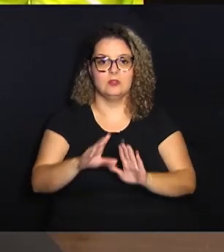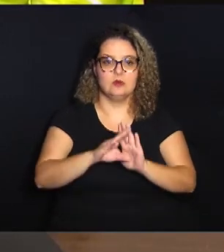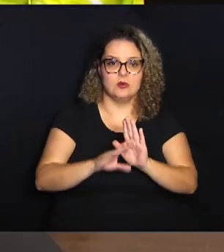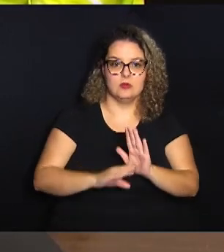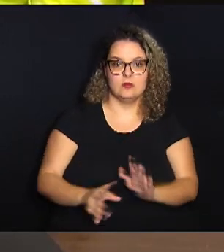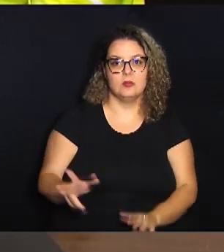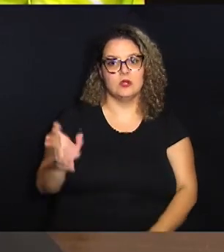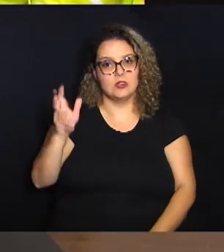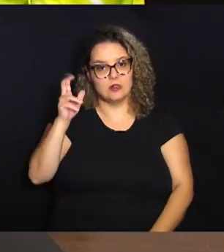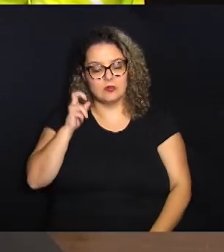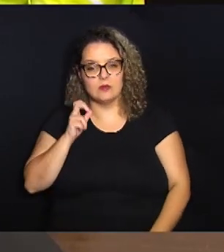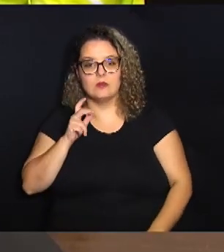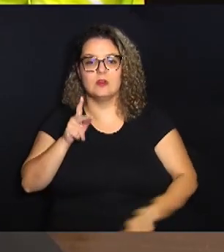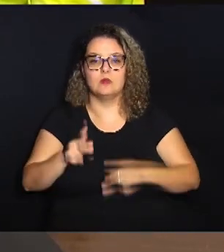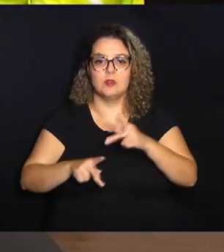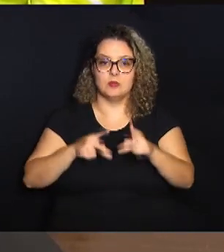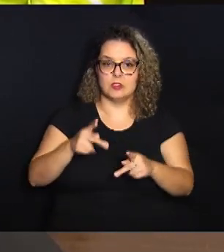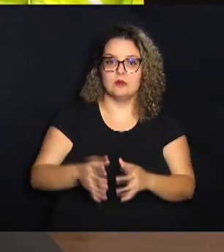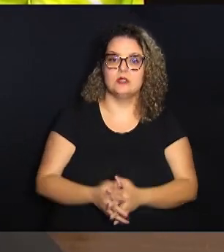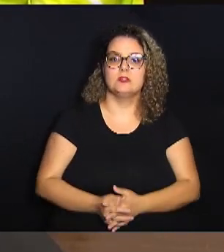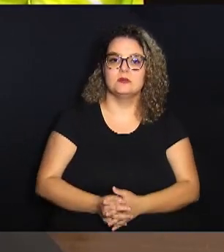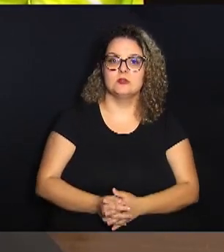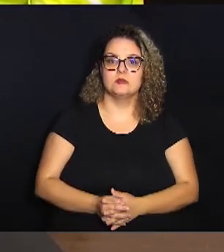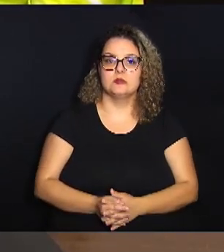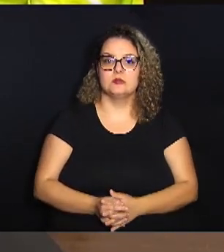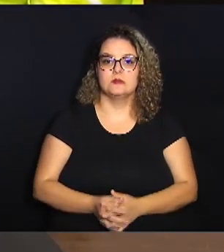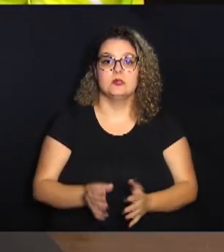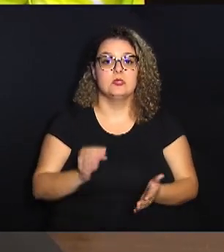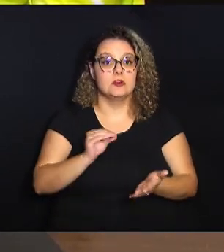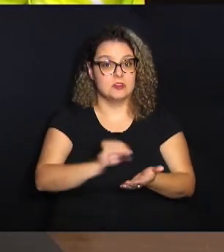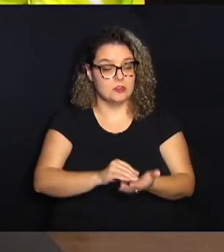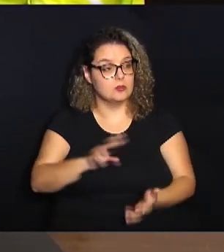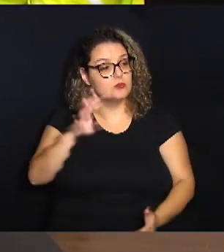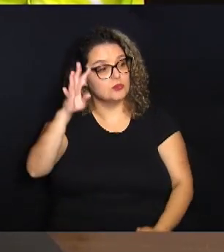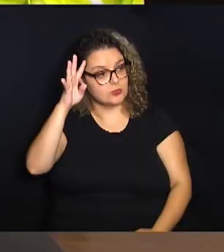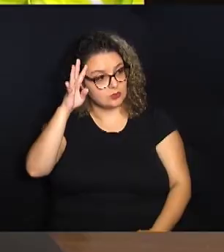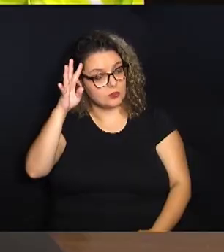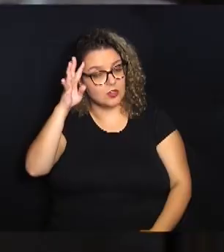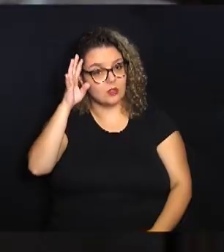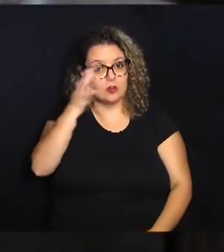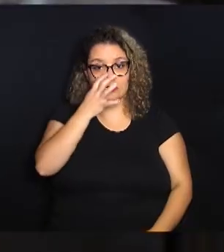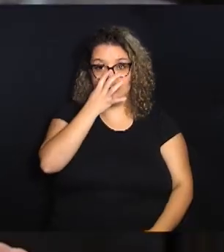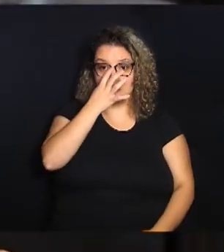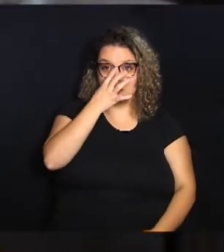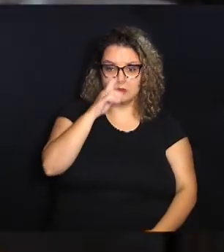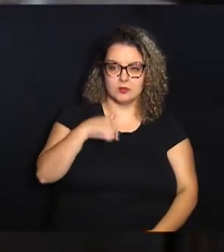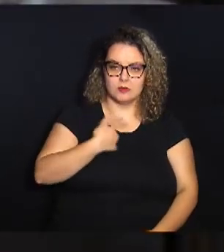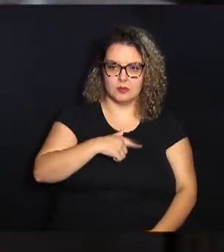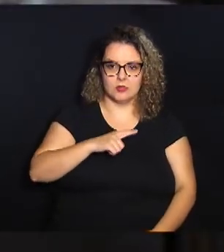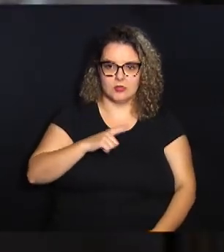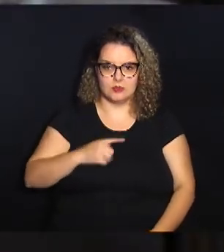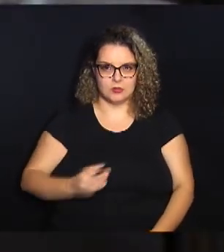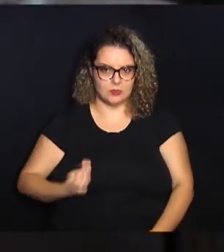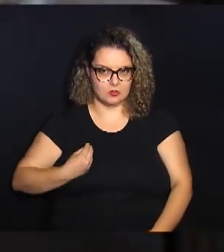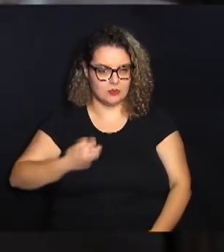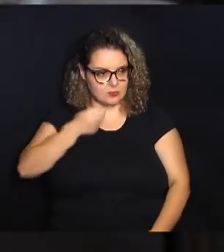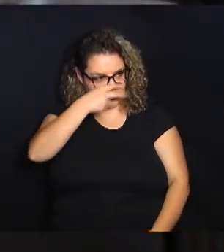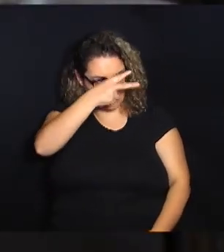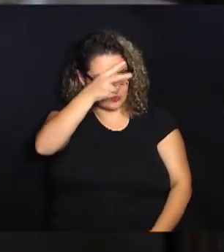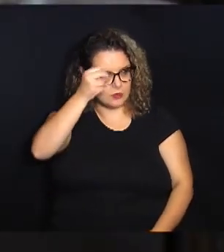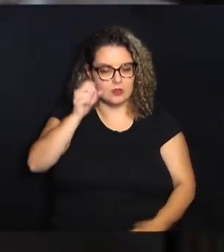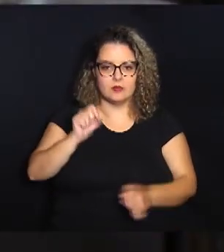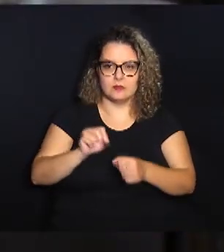ouvir a população, e na última quarta-feira nós tivemos a presença do prefeito, fizemos